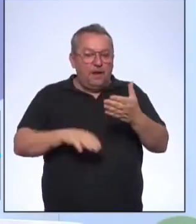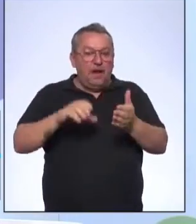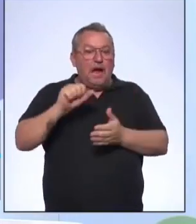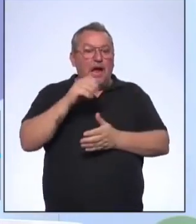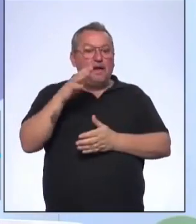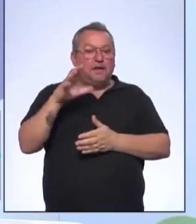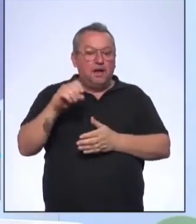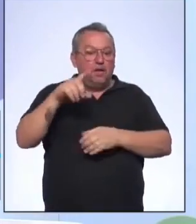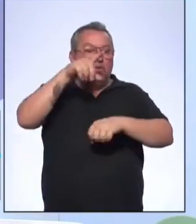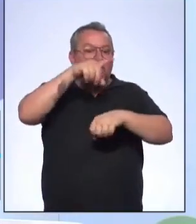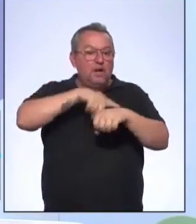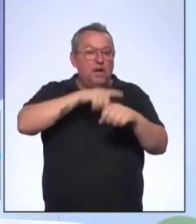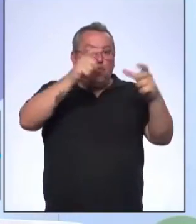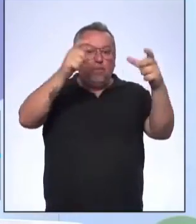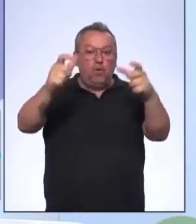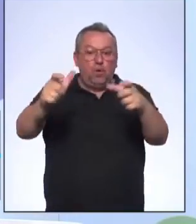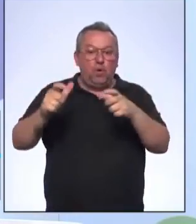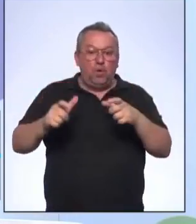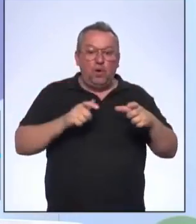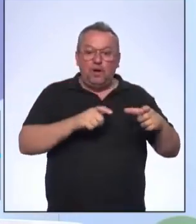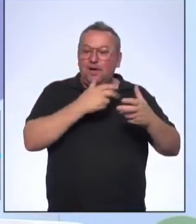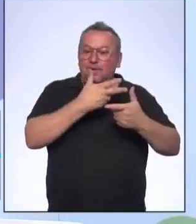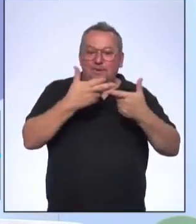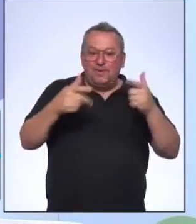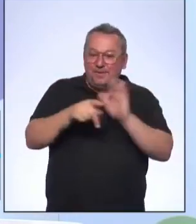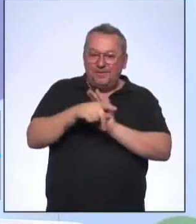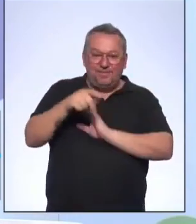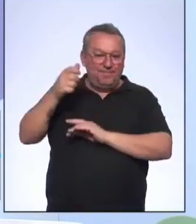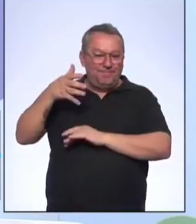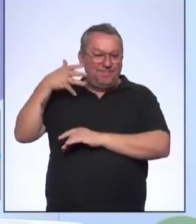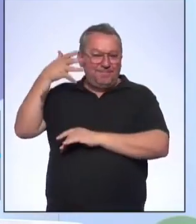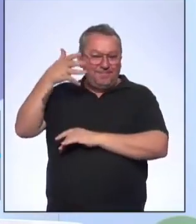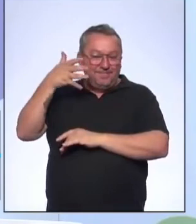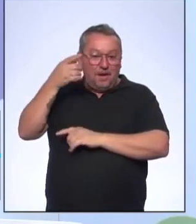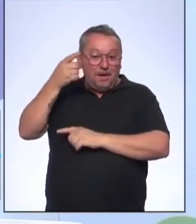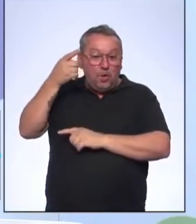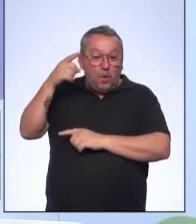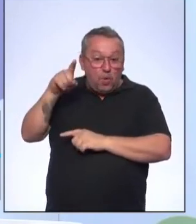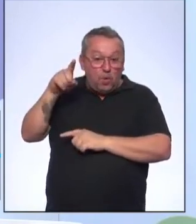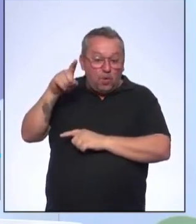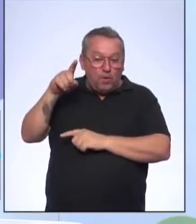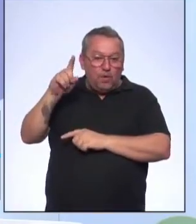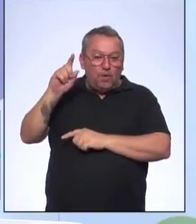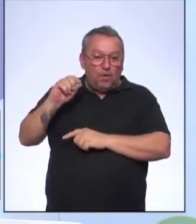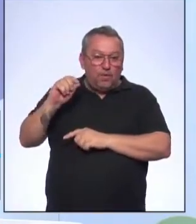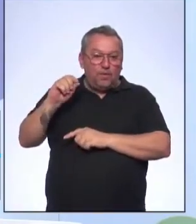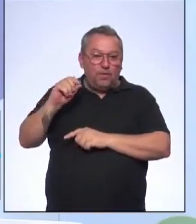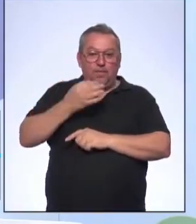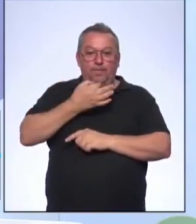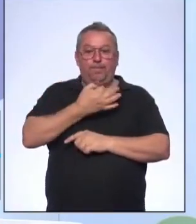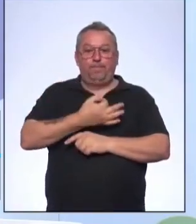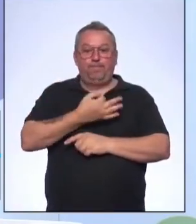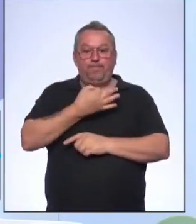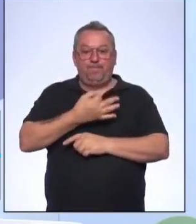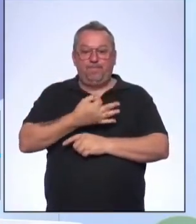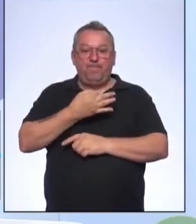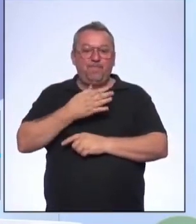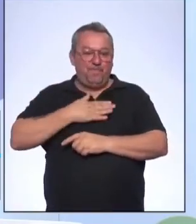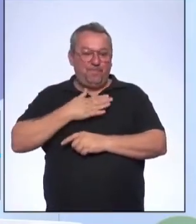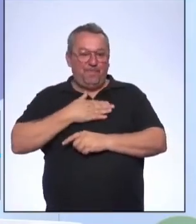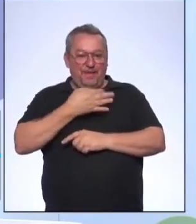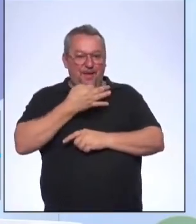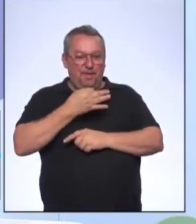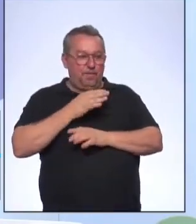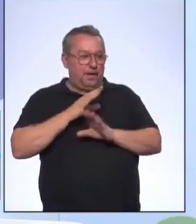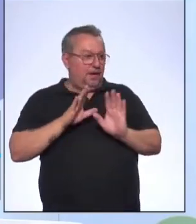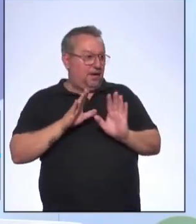inclui tempo, espaço, todos os elementos da narrativa. E, por último, pode ser opinativa. Opa,